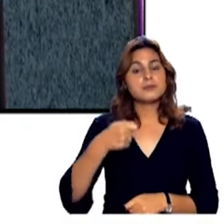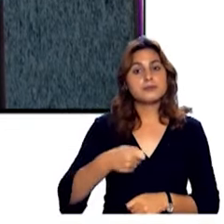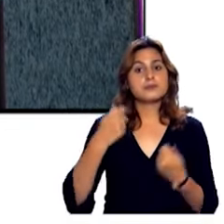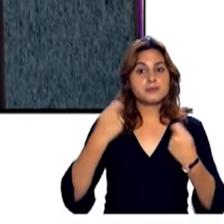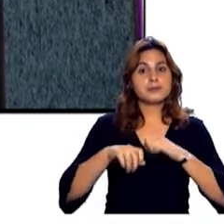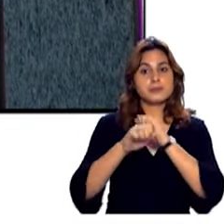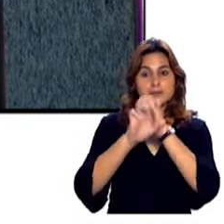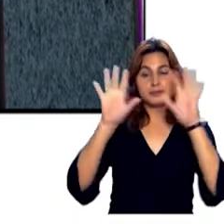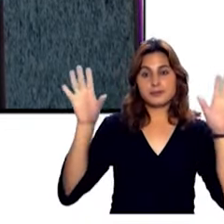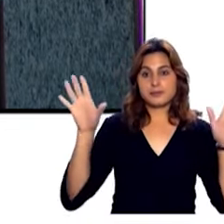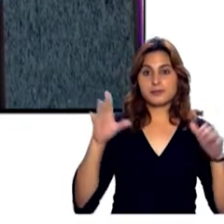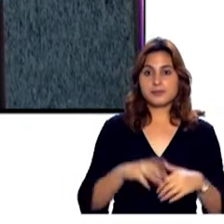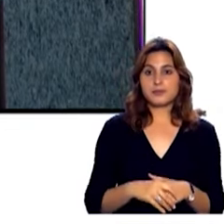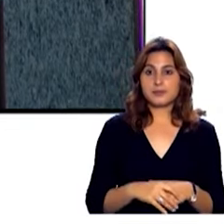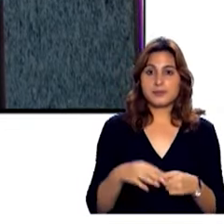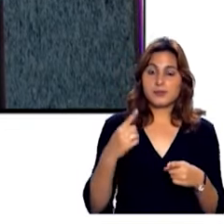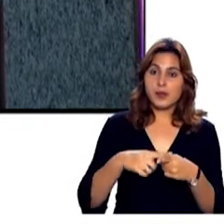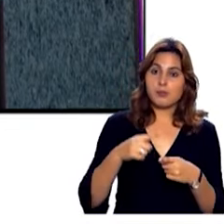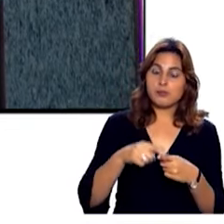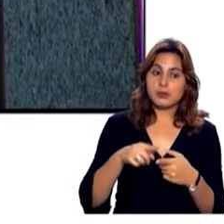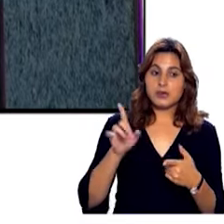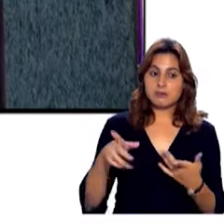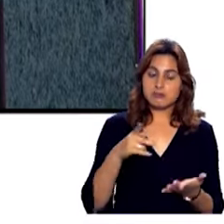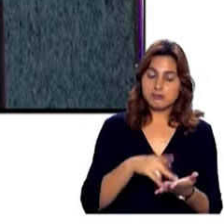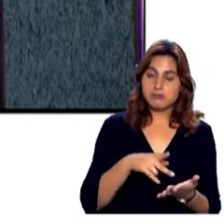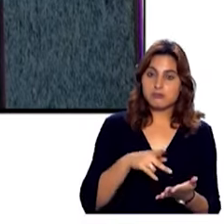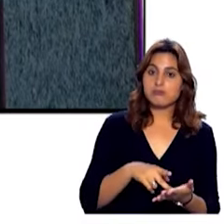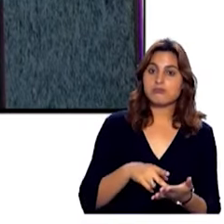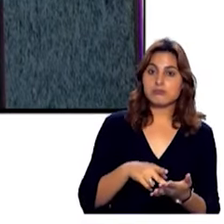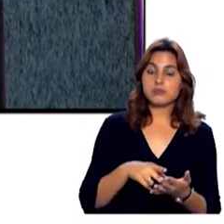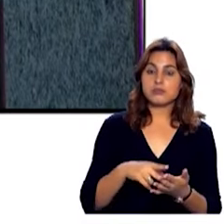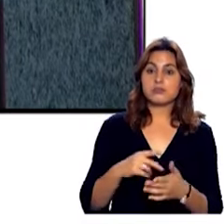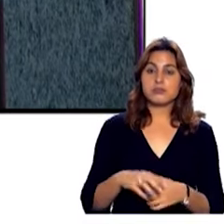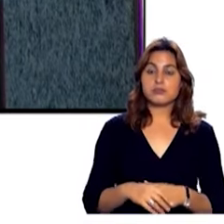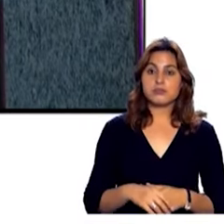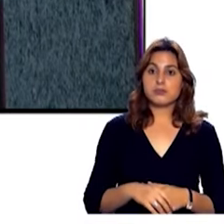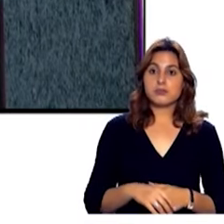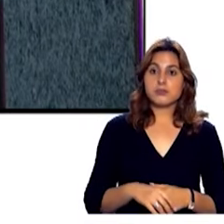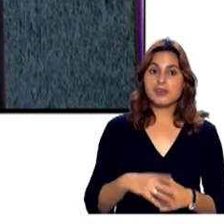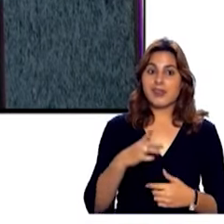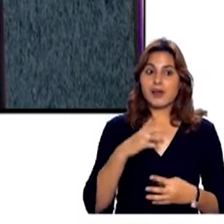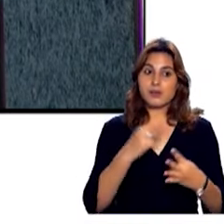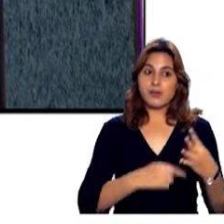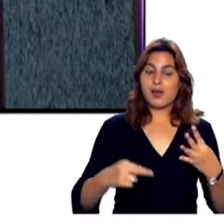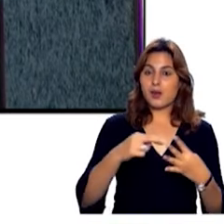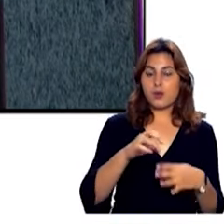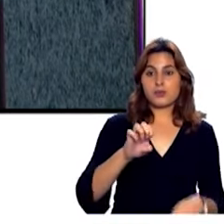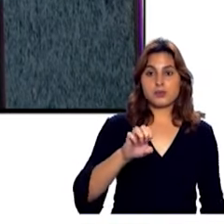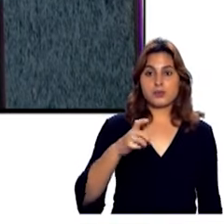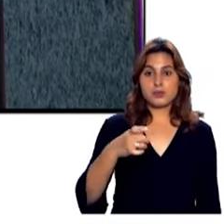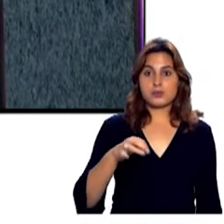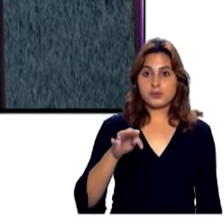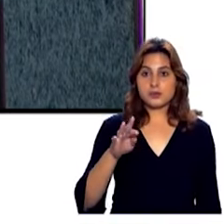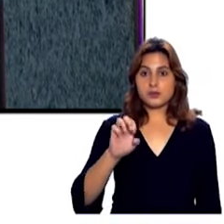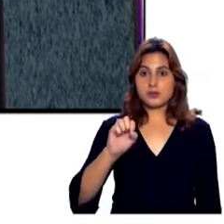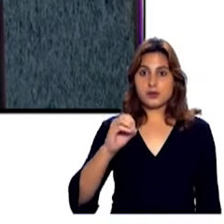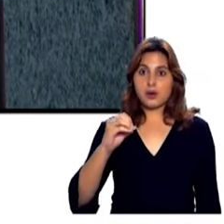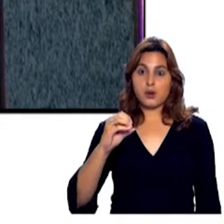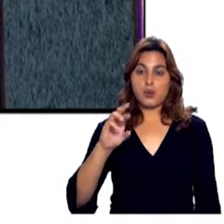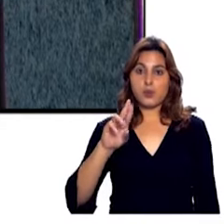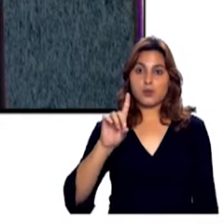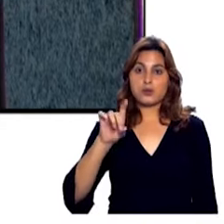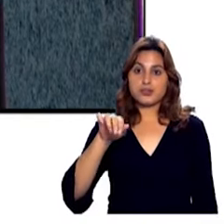isso claro porque isso é óbvio que não Cabe recurso extraordinário quando